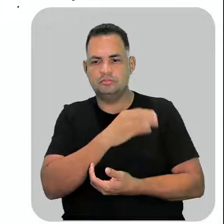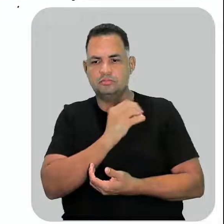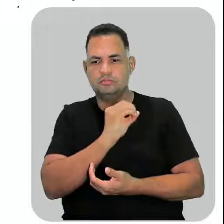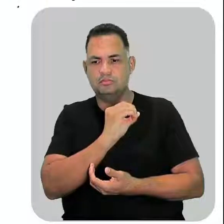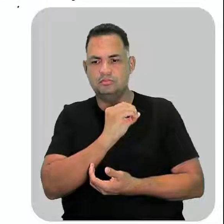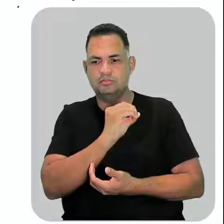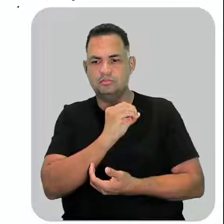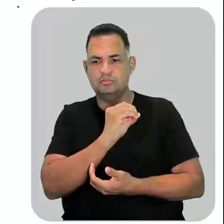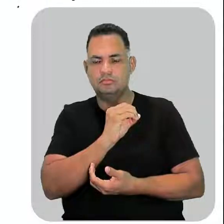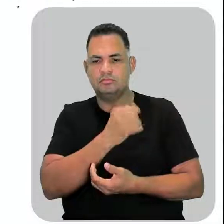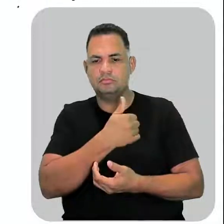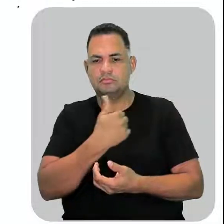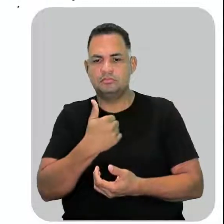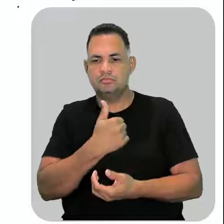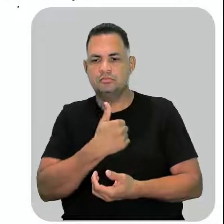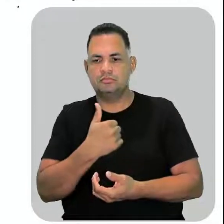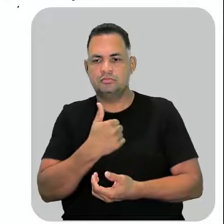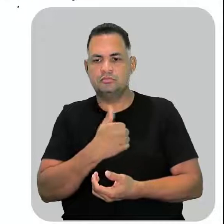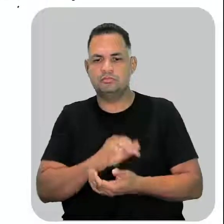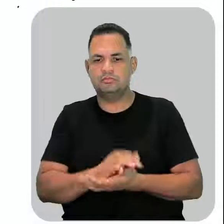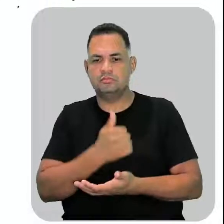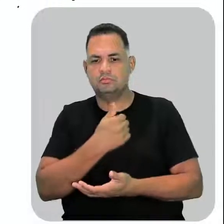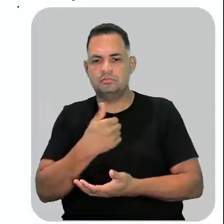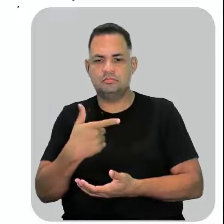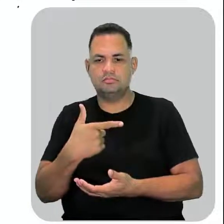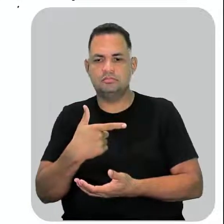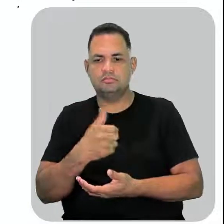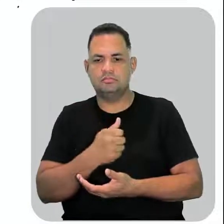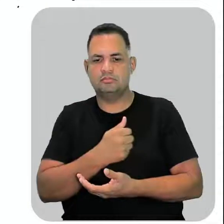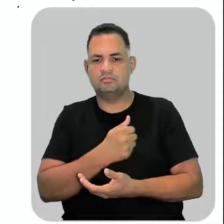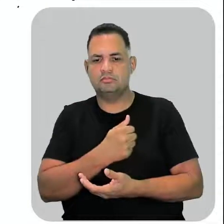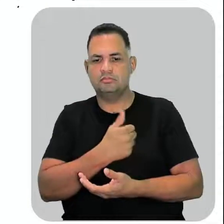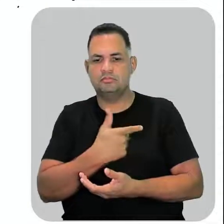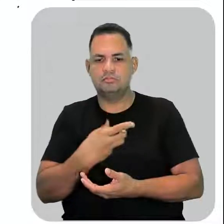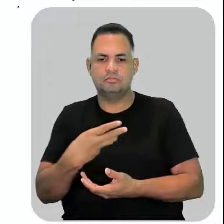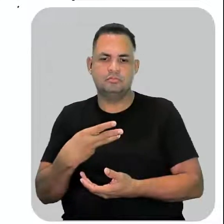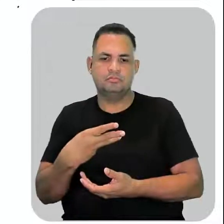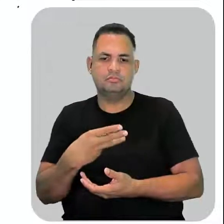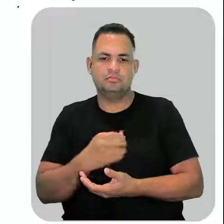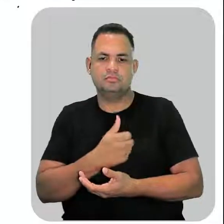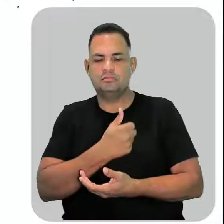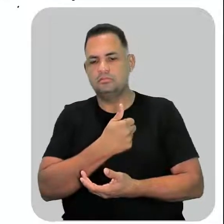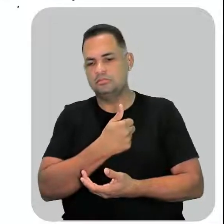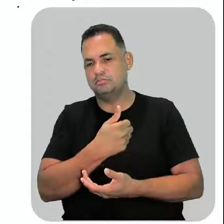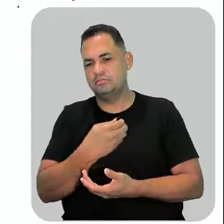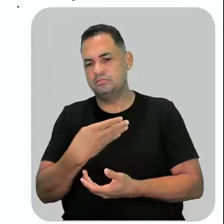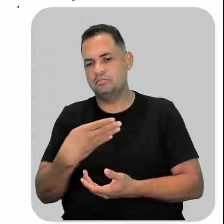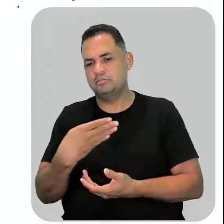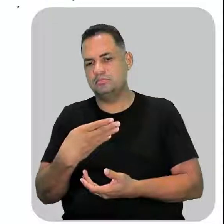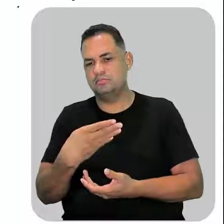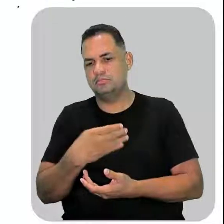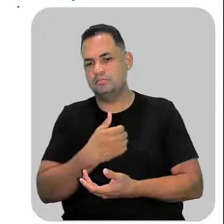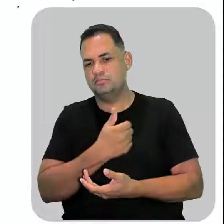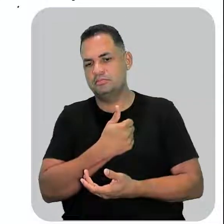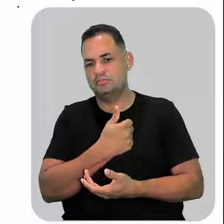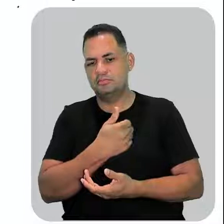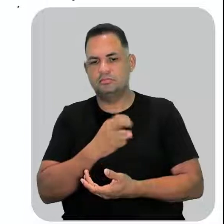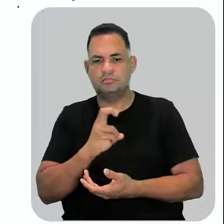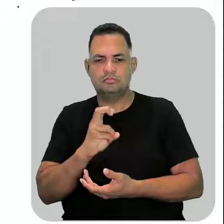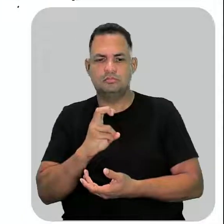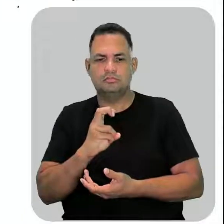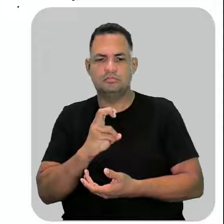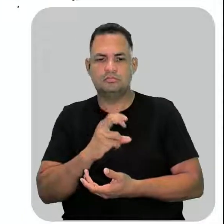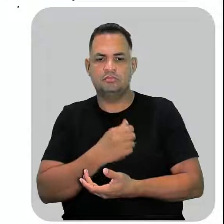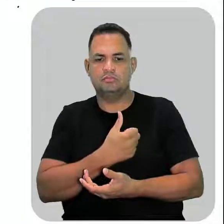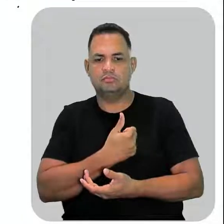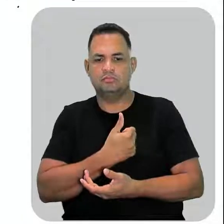10, aí 11, 12, 13, 14,